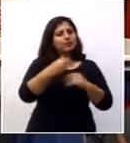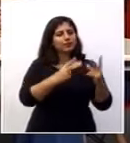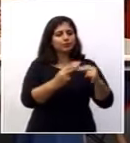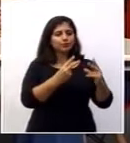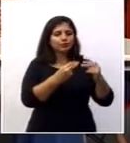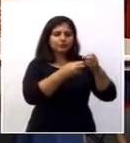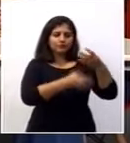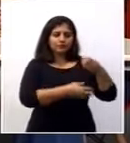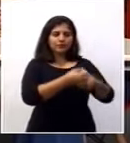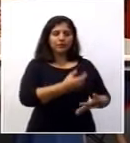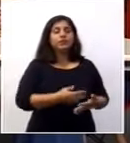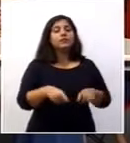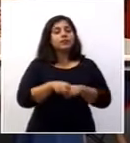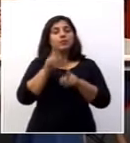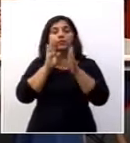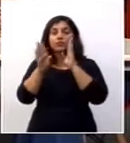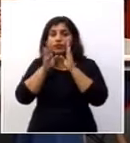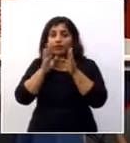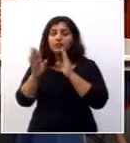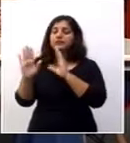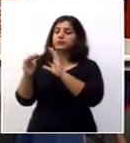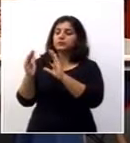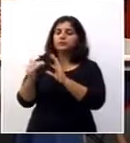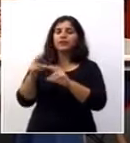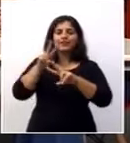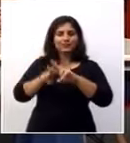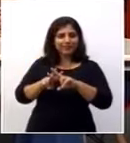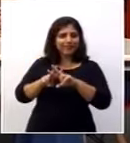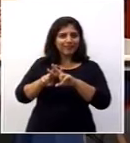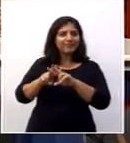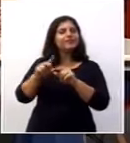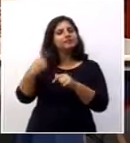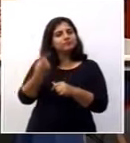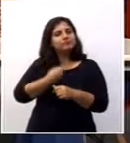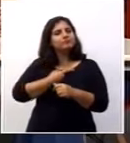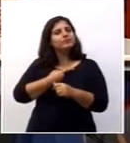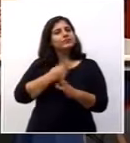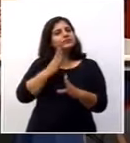chat, lá no Facebook, colocando a hashtag, para a gente